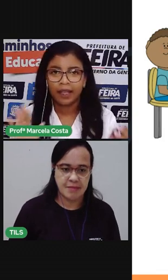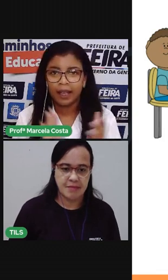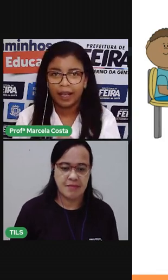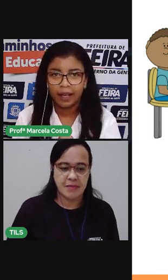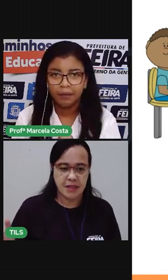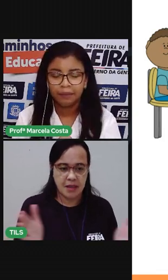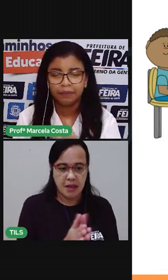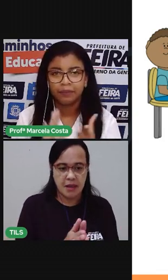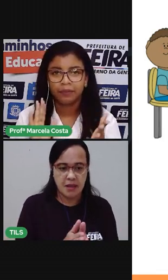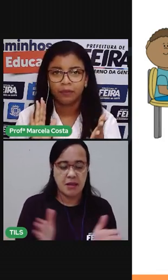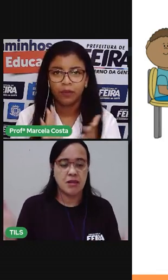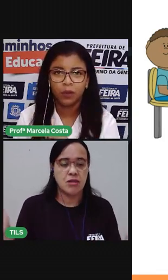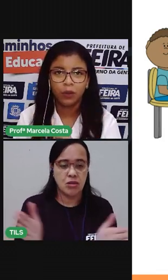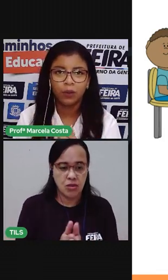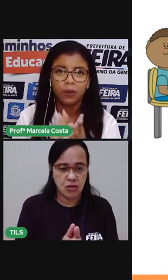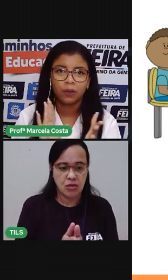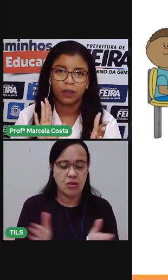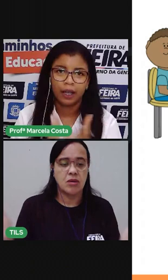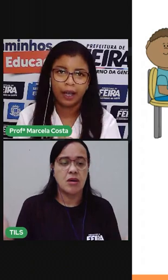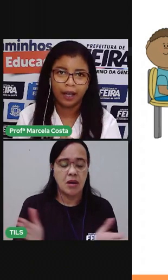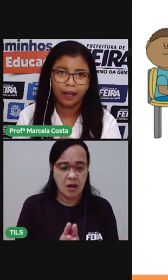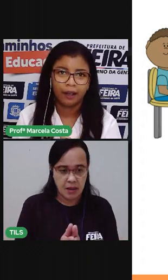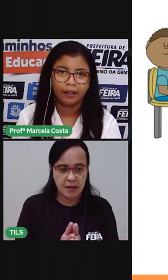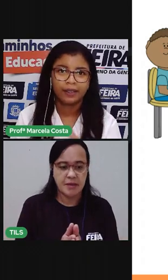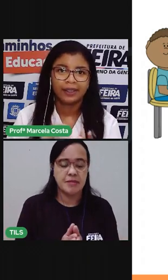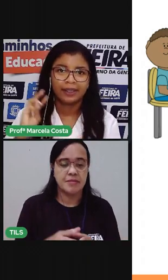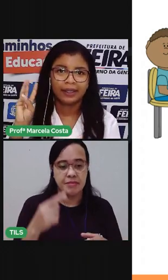de cá no